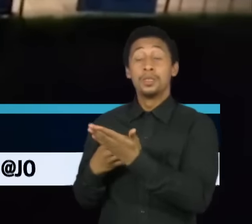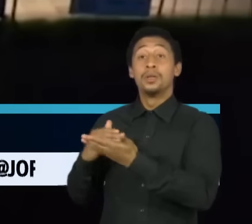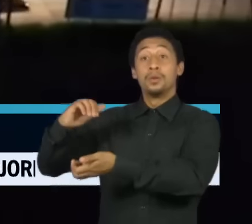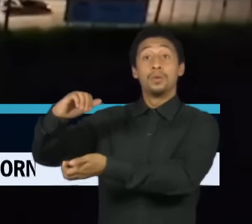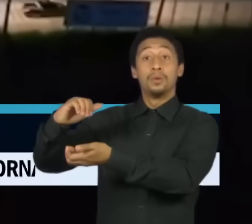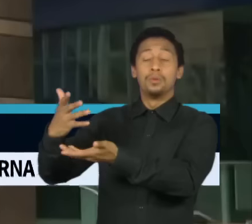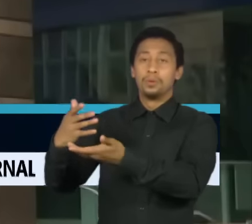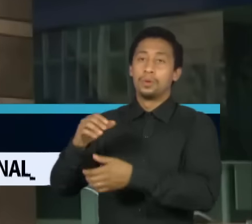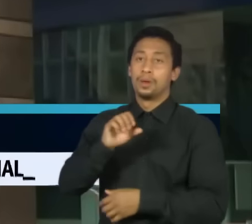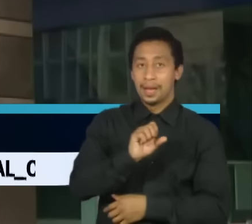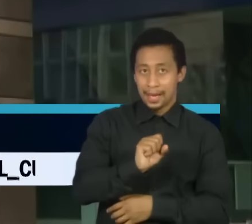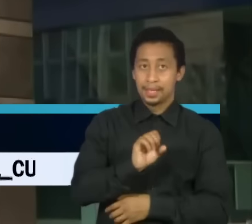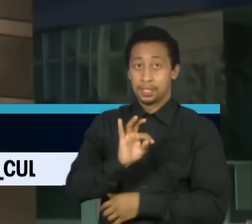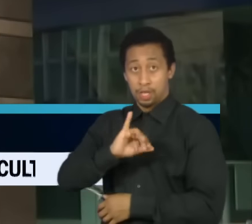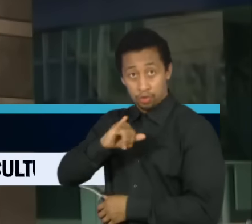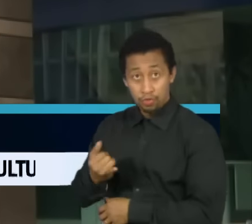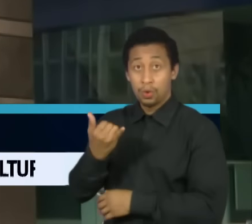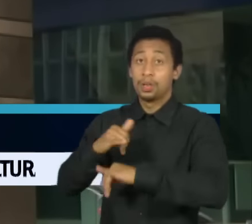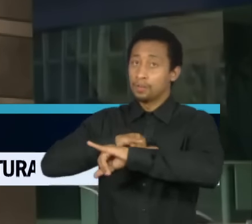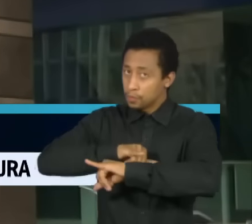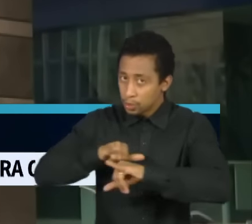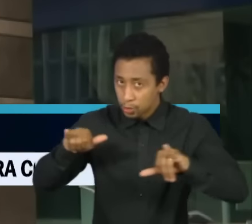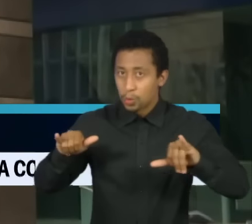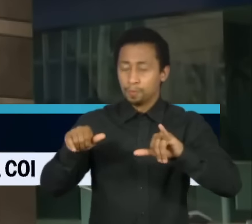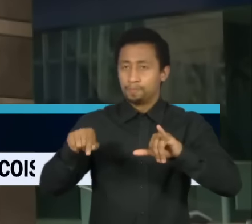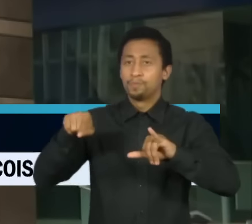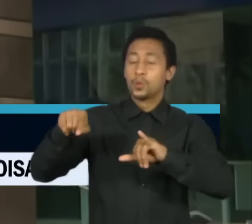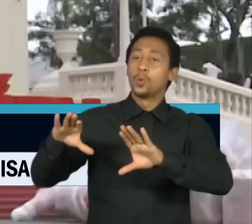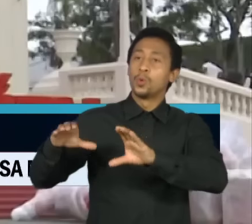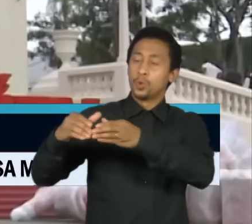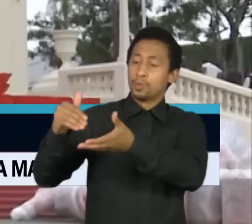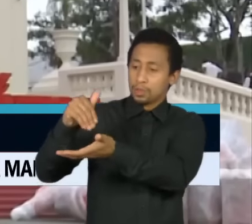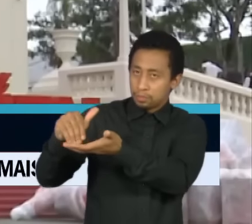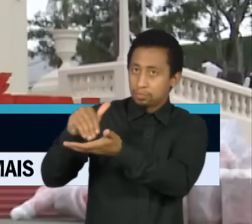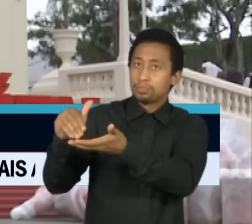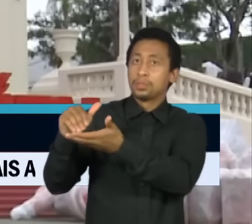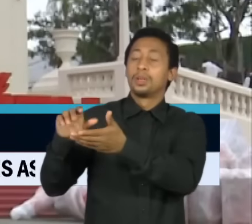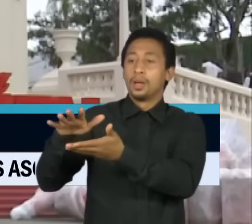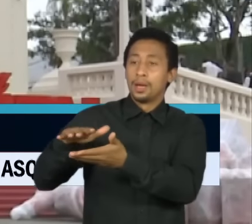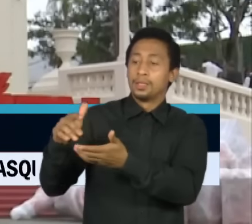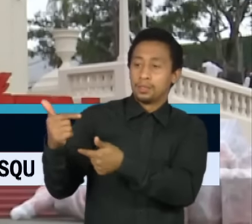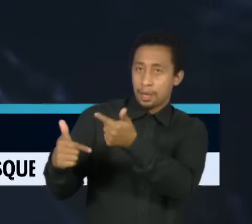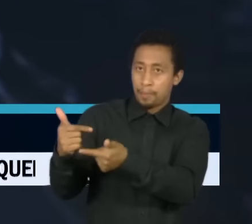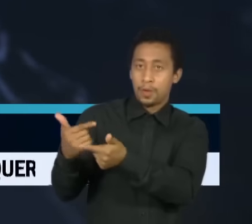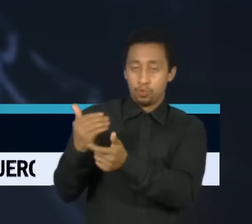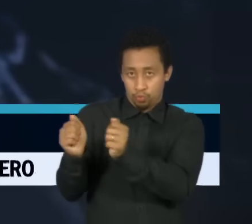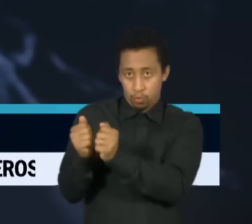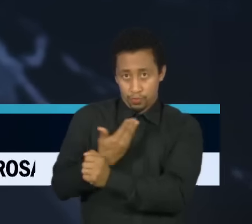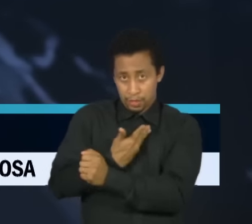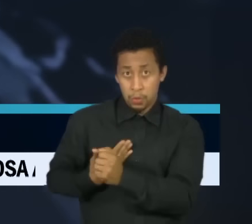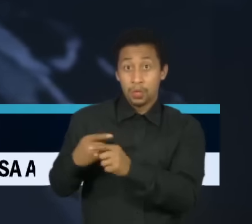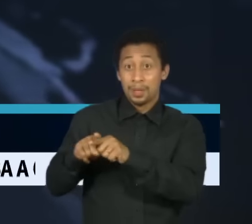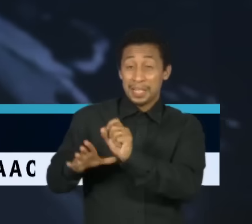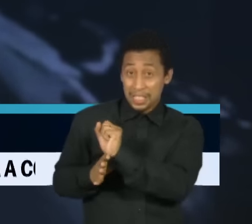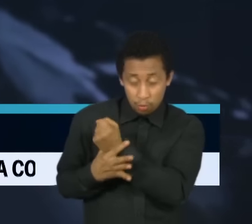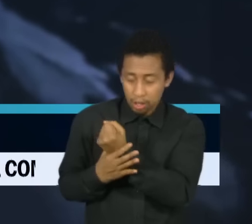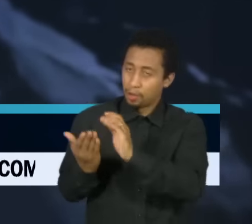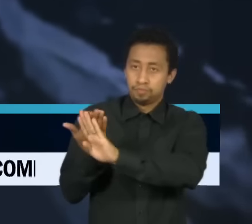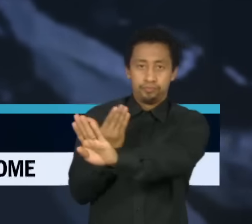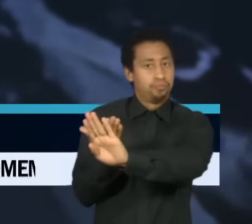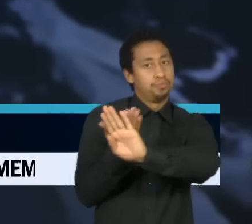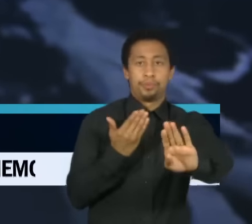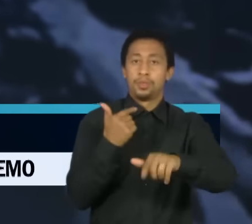de Justiça, que determinou o afastamento do chefe de gabinete e do chefe de segurança do governador. A assessoria de